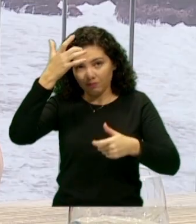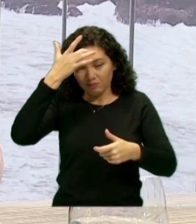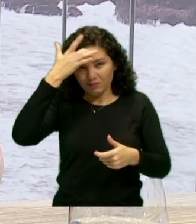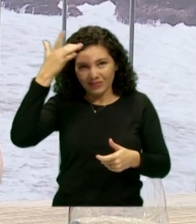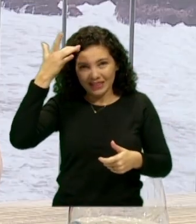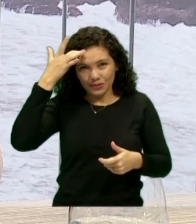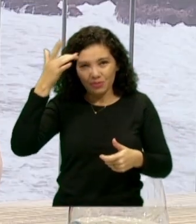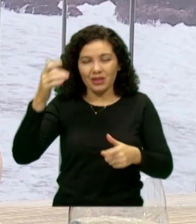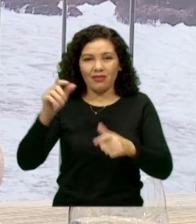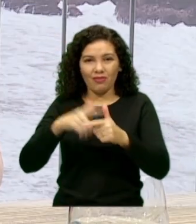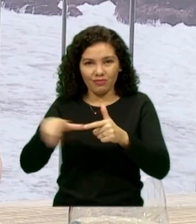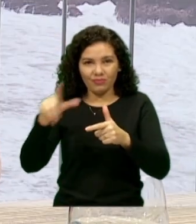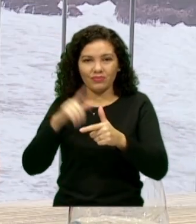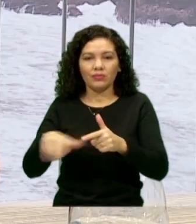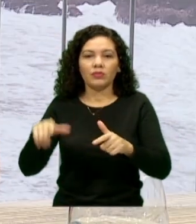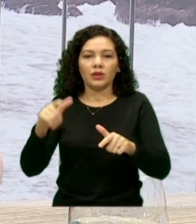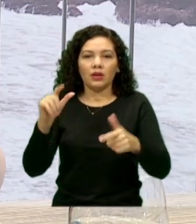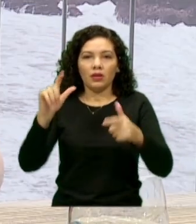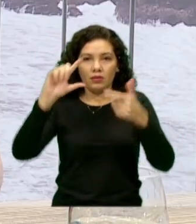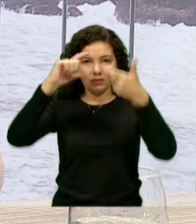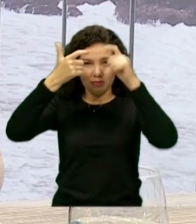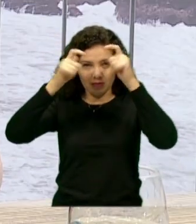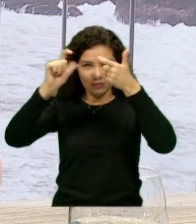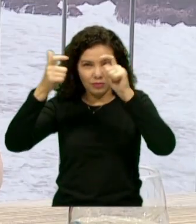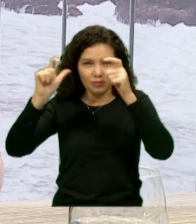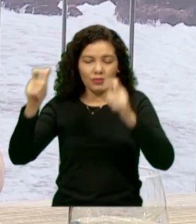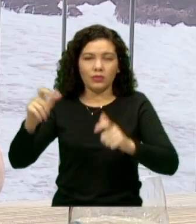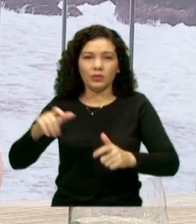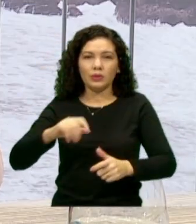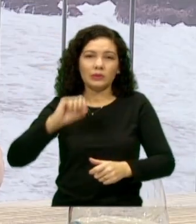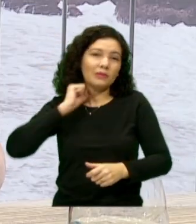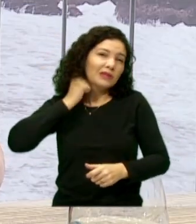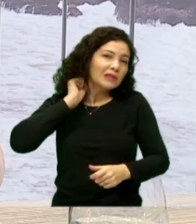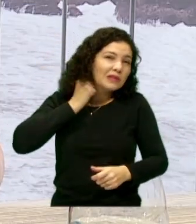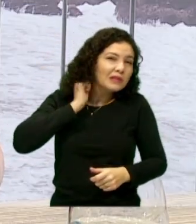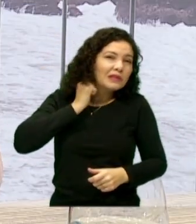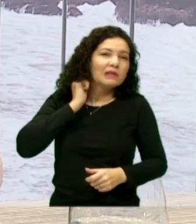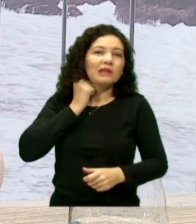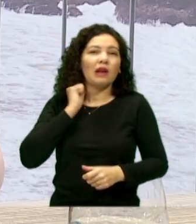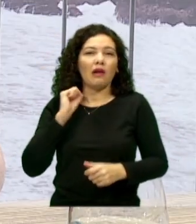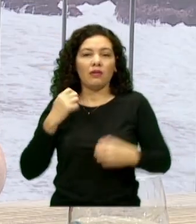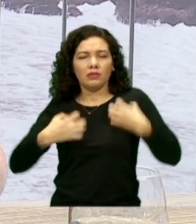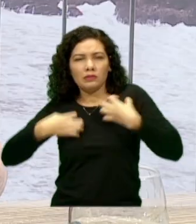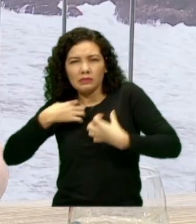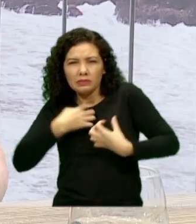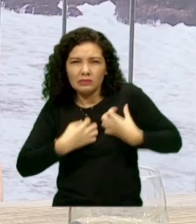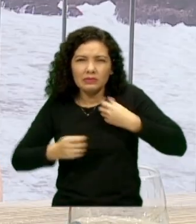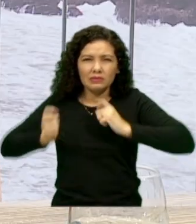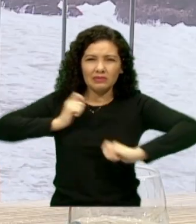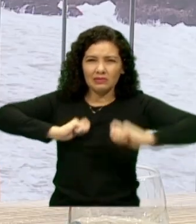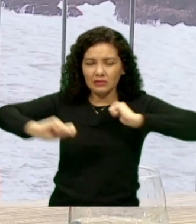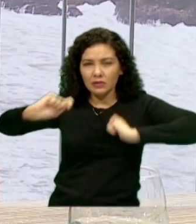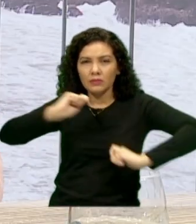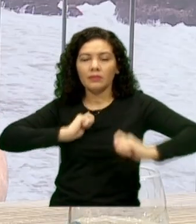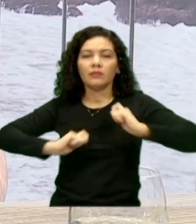problemas psíquicos mesmo, problemas mentais, de estresse, de ansiedade.